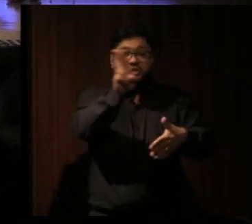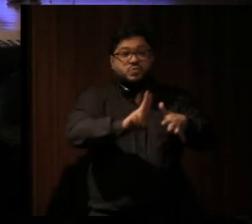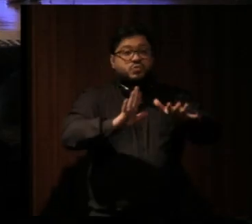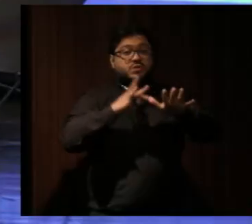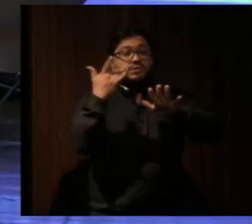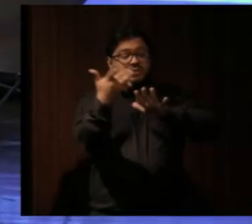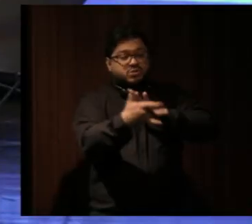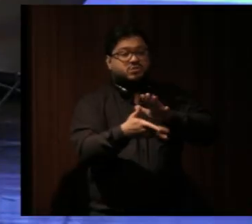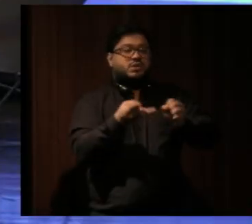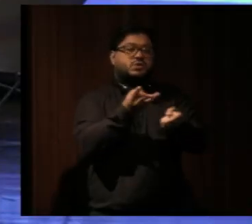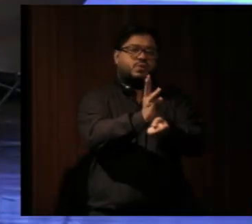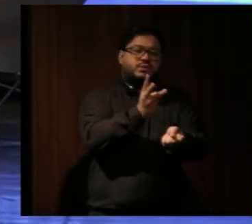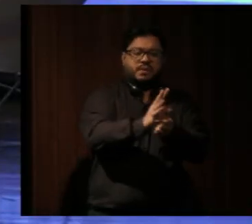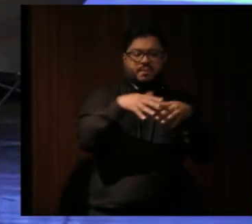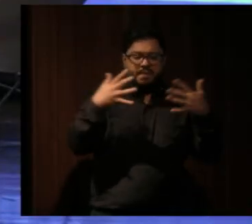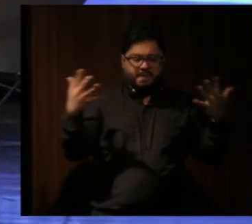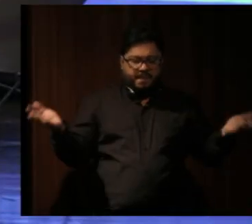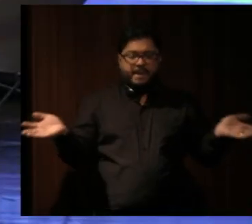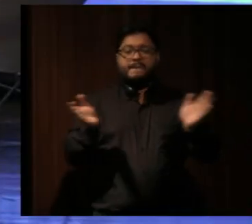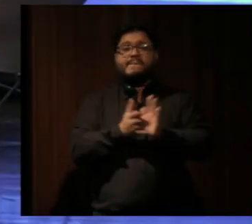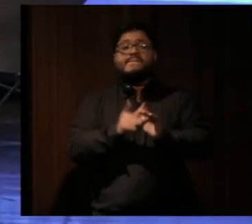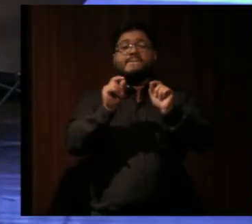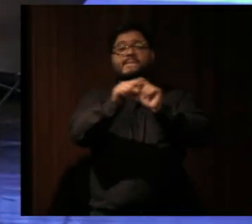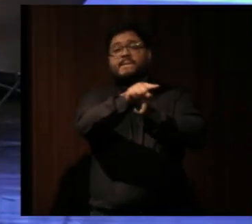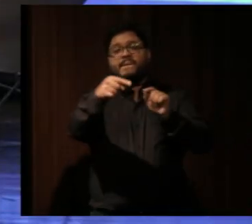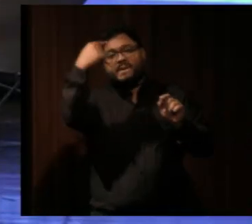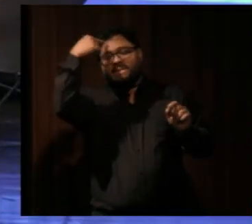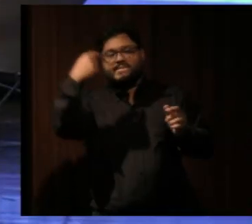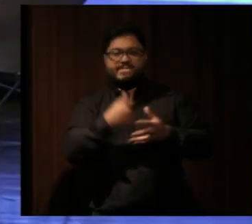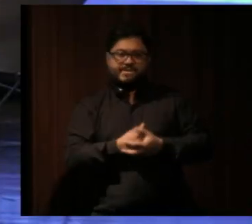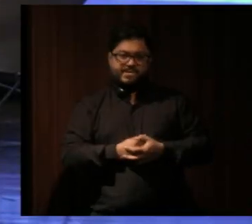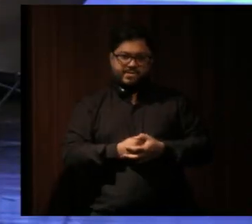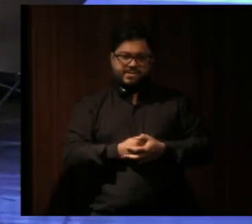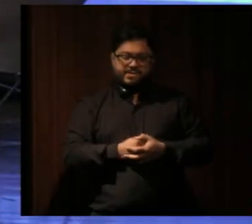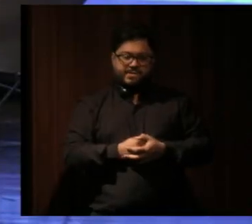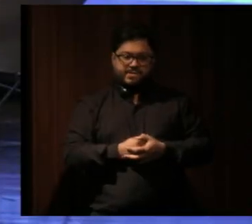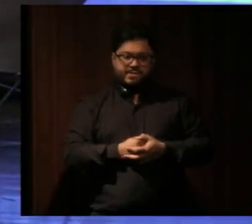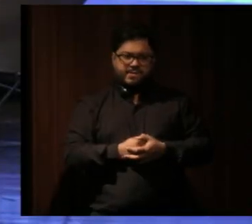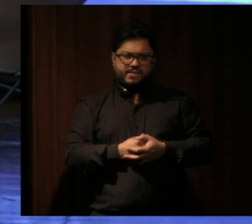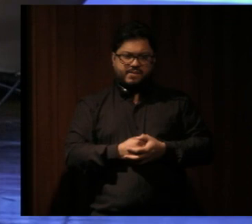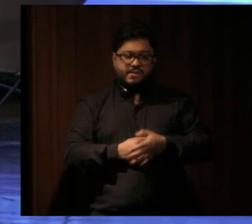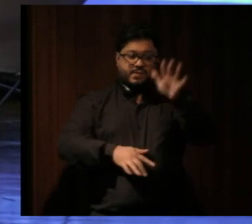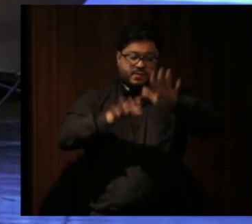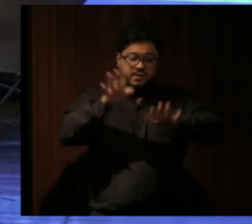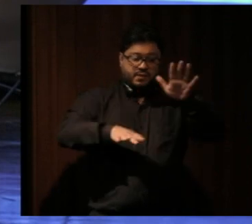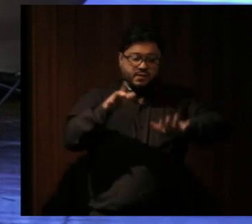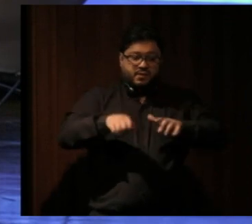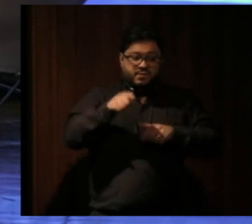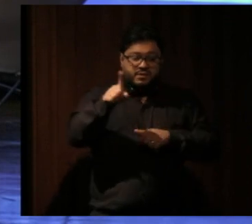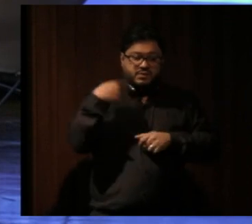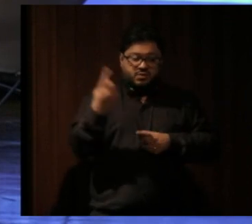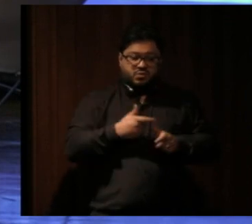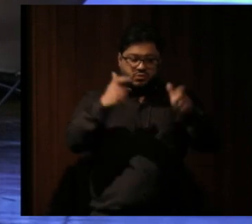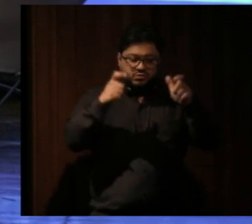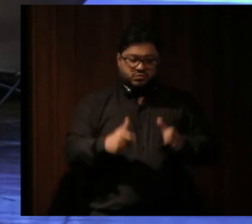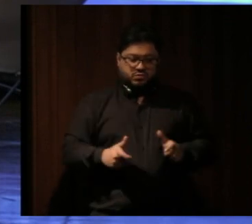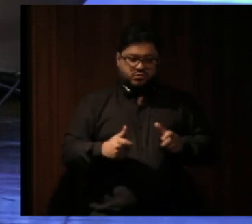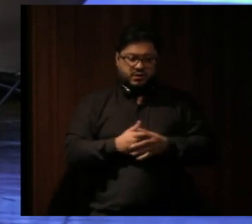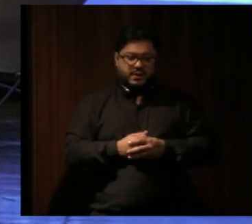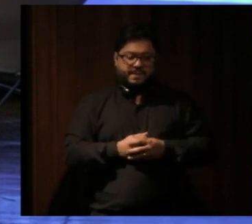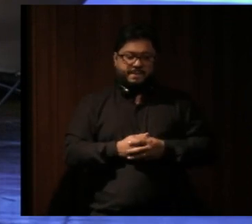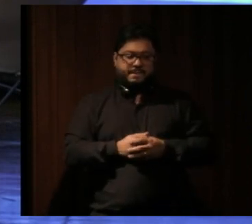redes sociais do WhatsApp etc e tal que que vocês acham sobre isso quer dizer talvez seja esse o o nosso lugar como